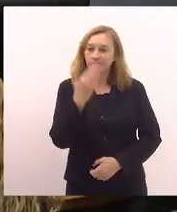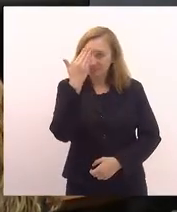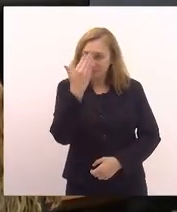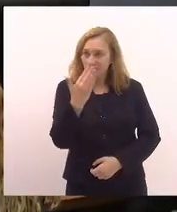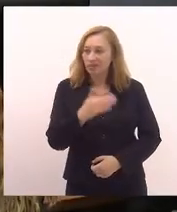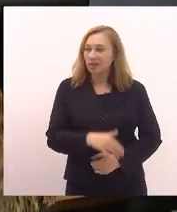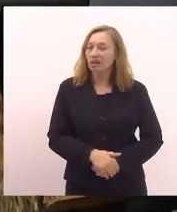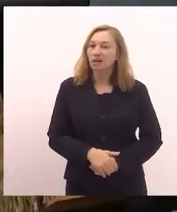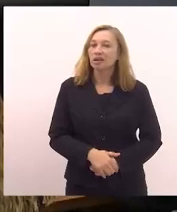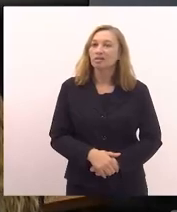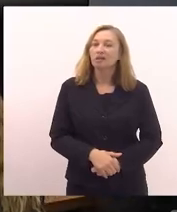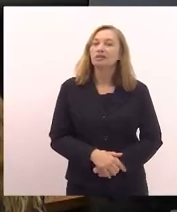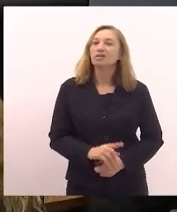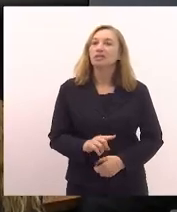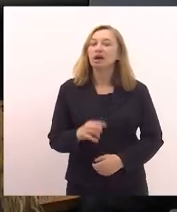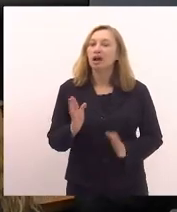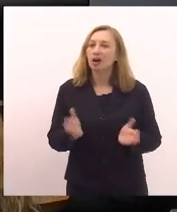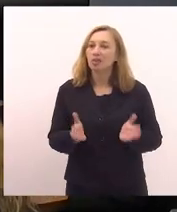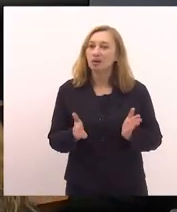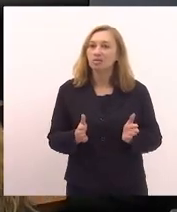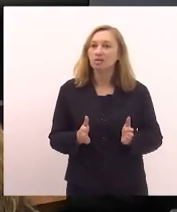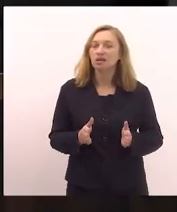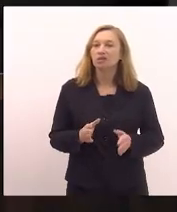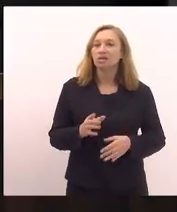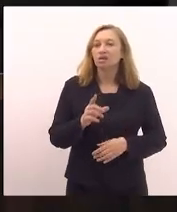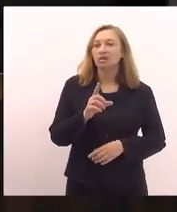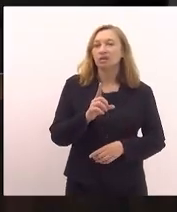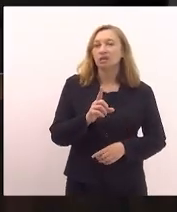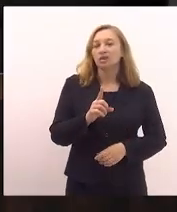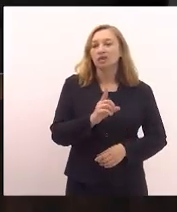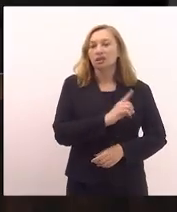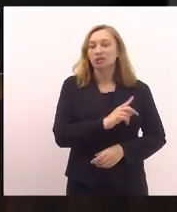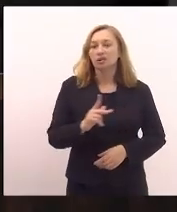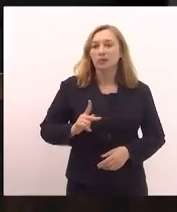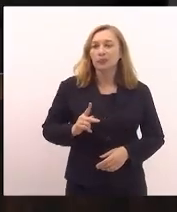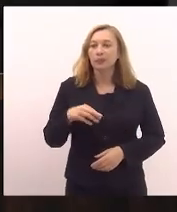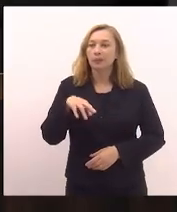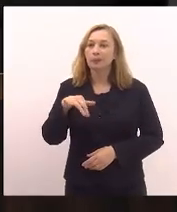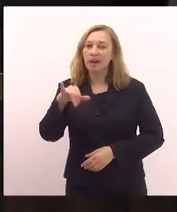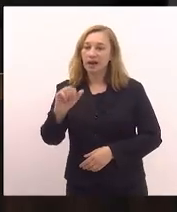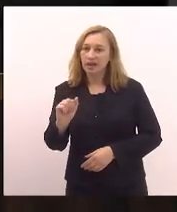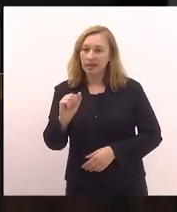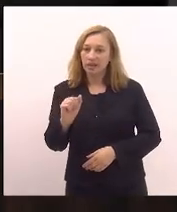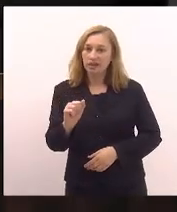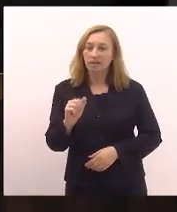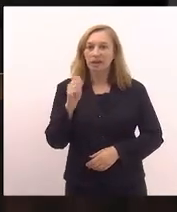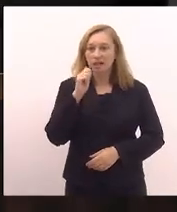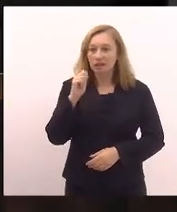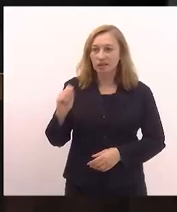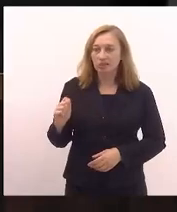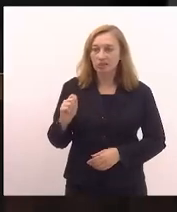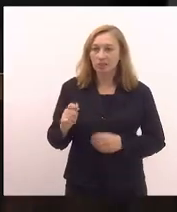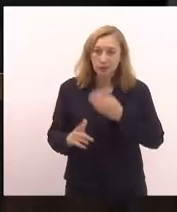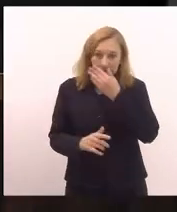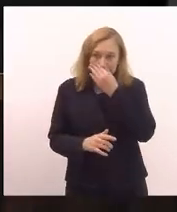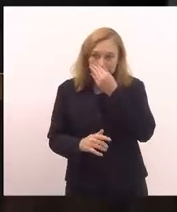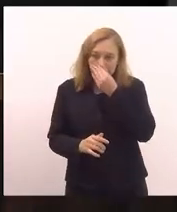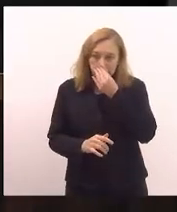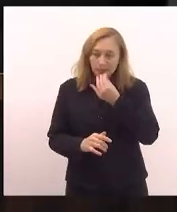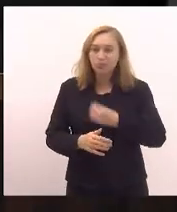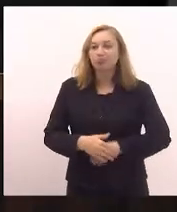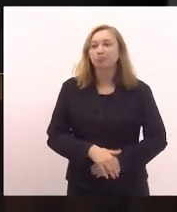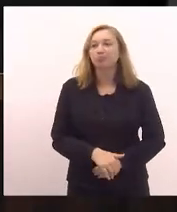Obrigada. Passa a palavra agora para a nossa defensora pública, a doutora Maria Carmen, assessora da Defensoria